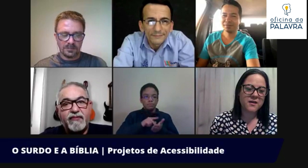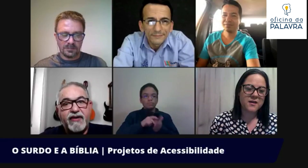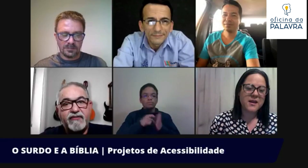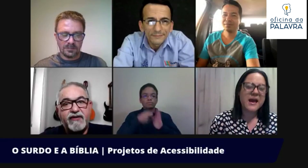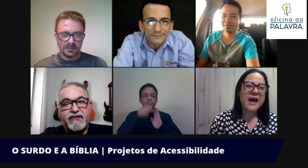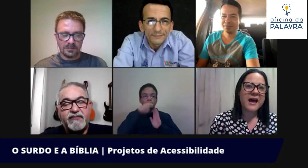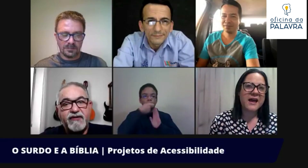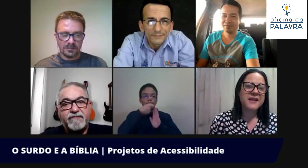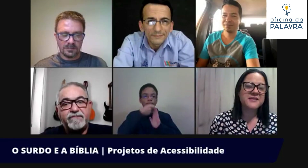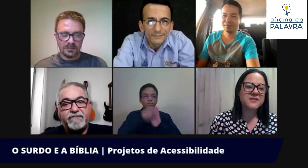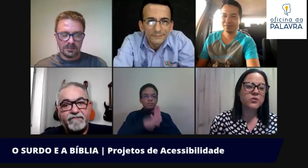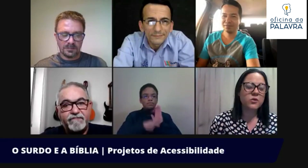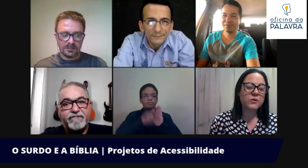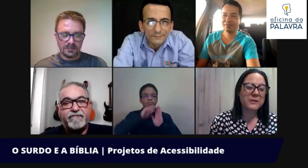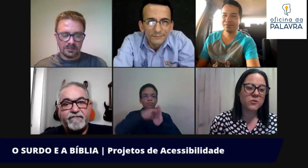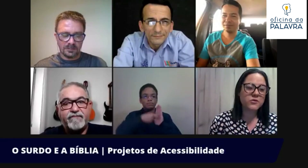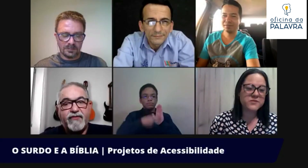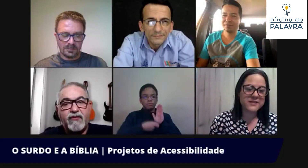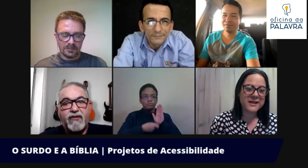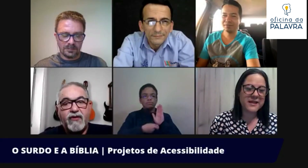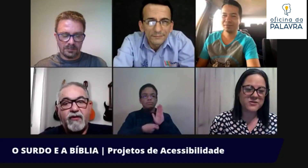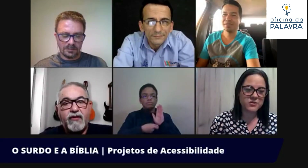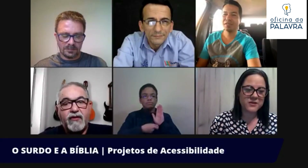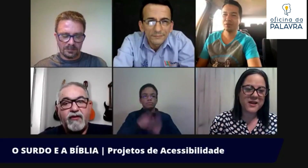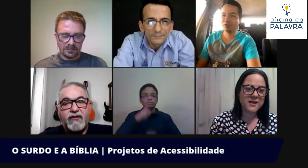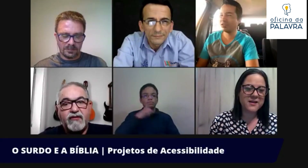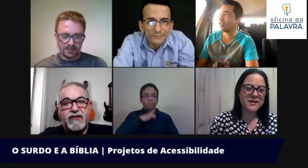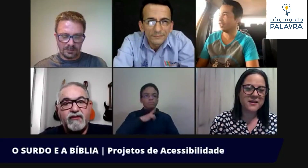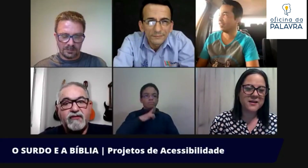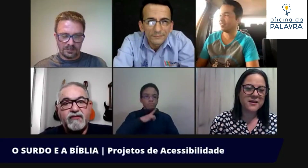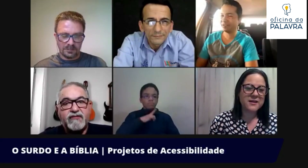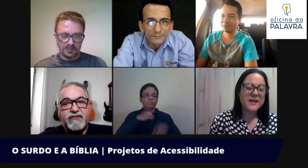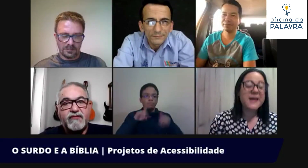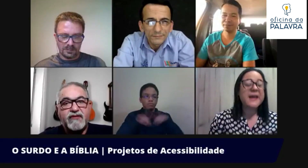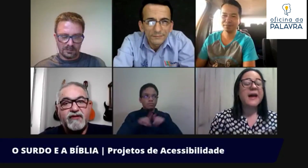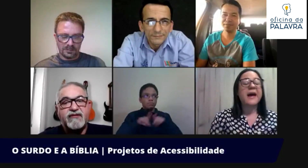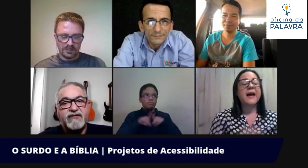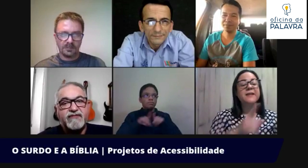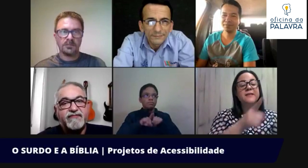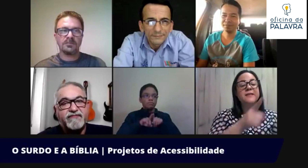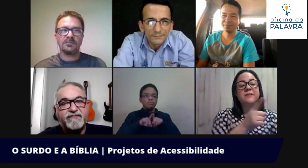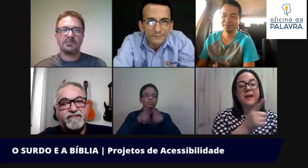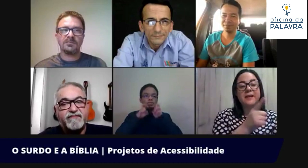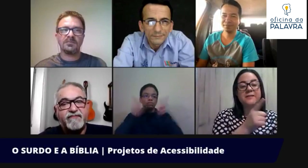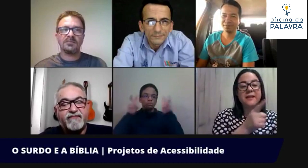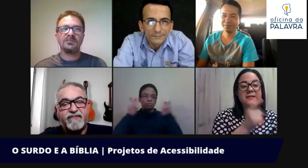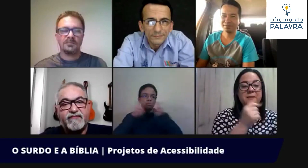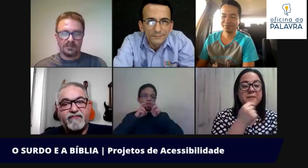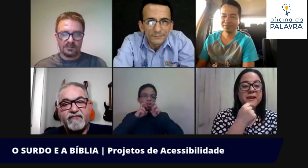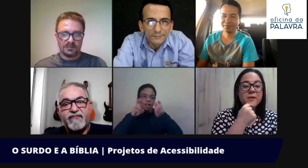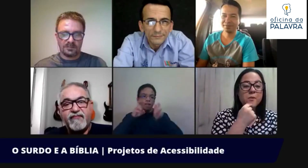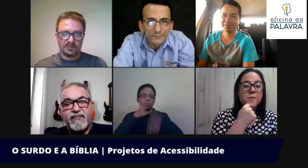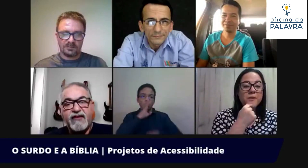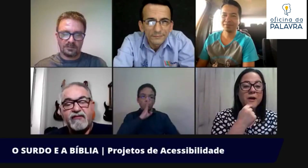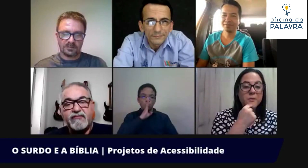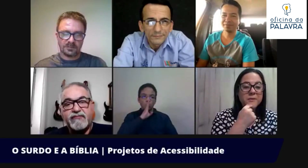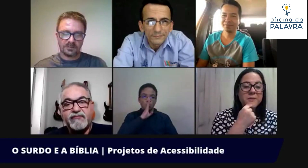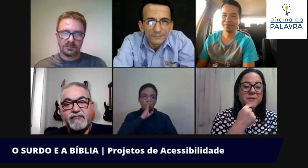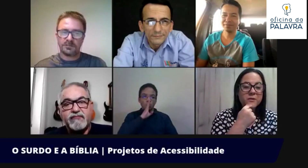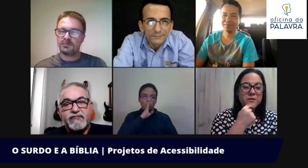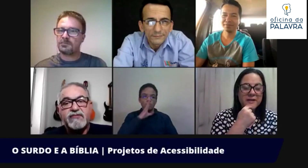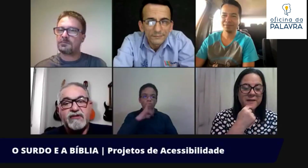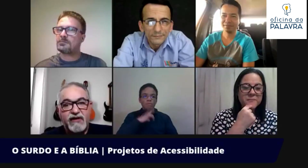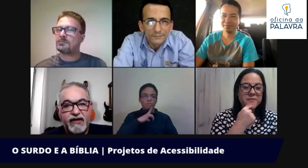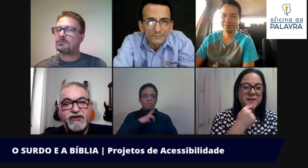né? O trabalho deles também. O Clamor do Silêncio, né? Clamor do Silêncio. Então, tem também o